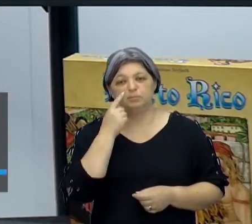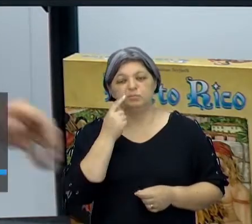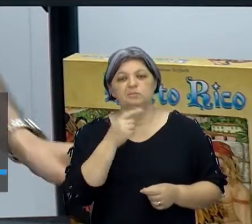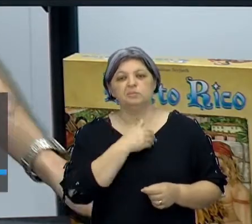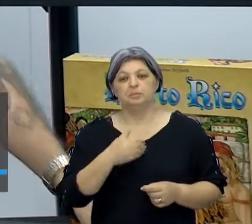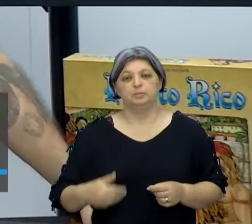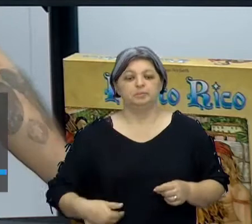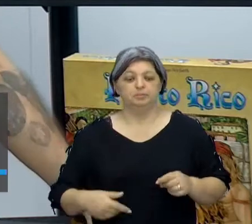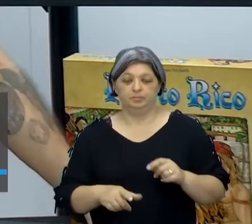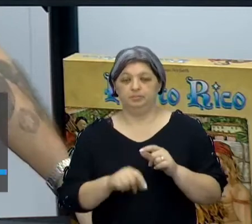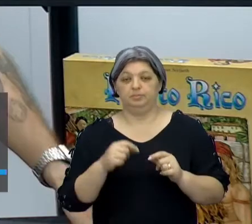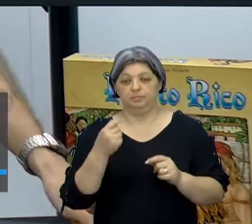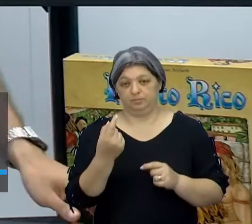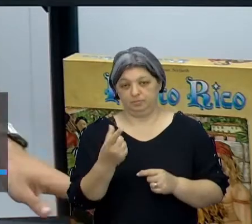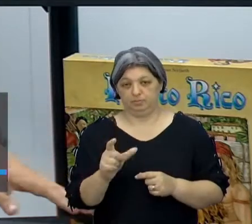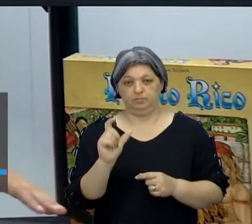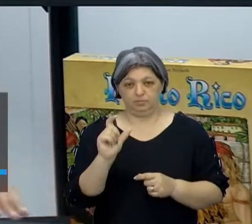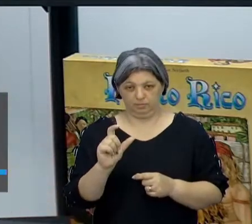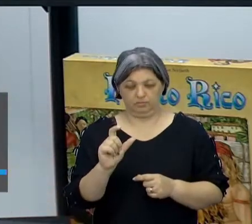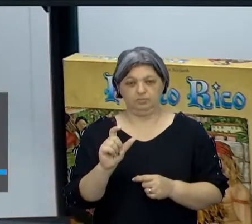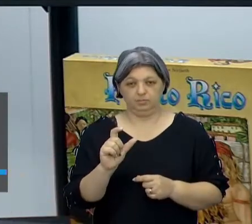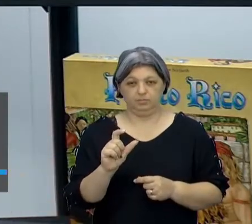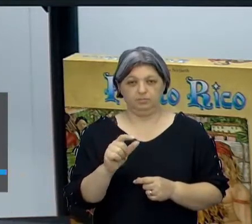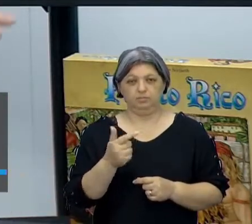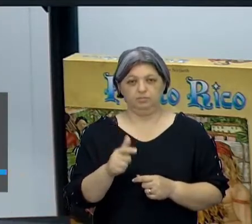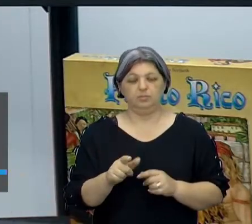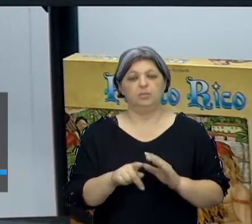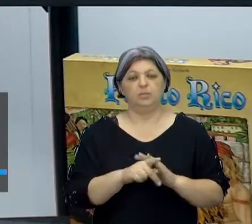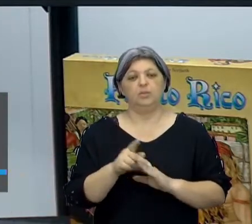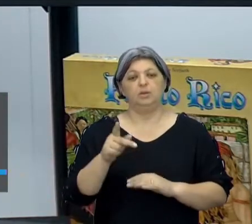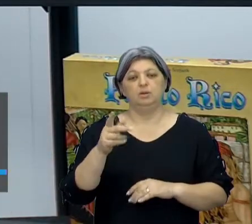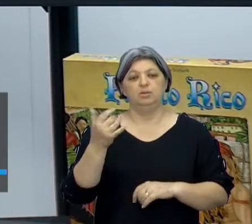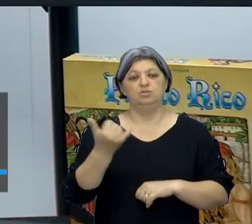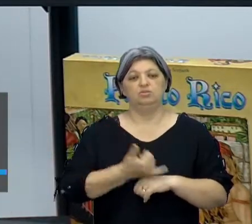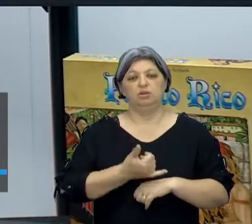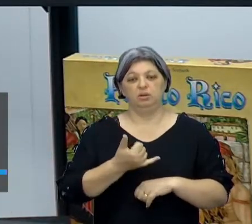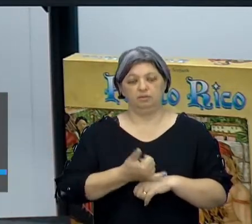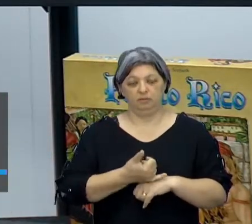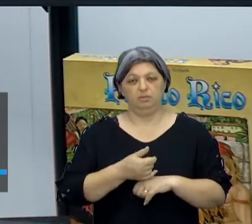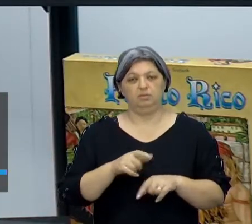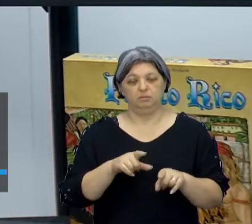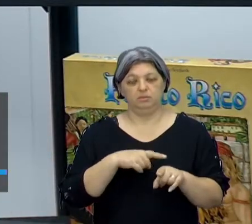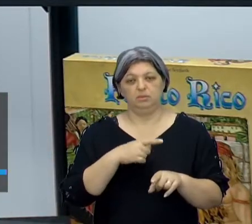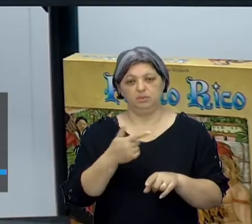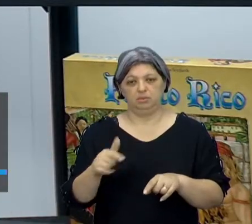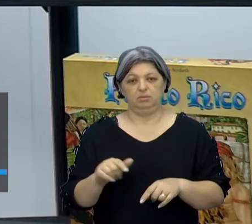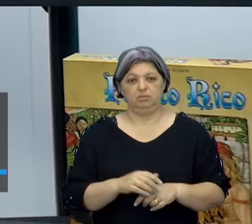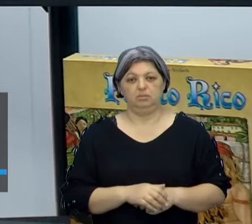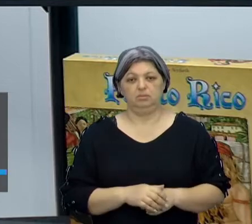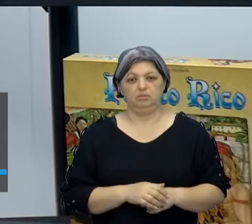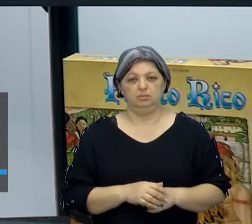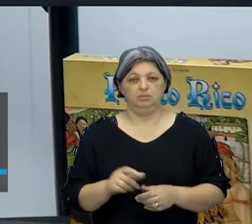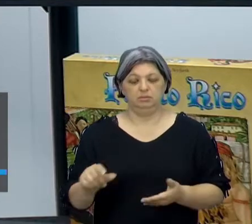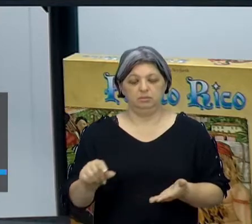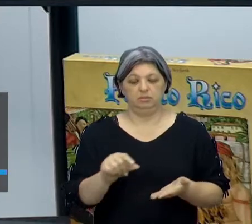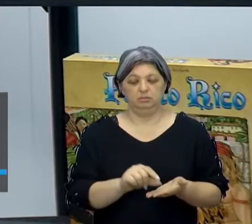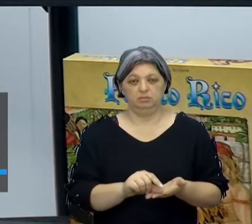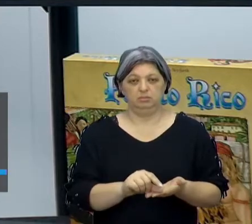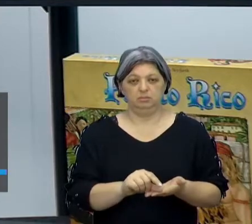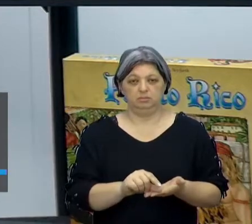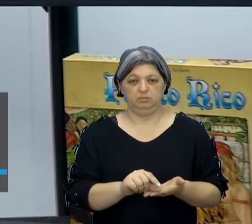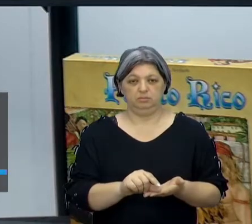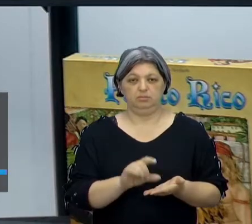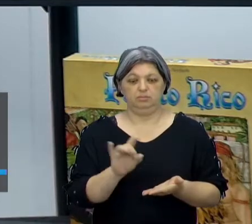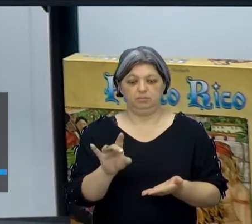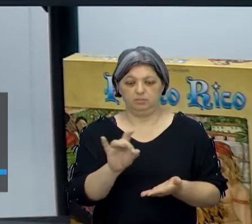escolhe uma cartela de função. A gente já falou do capitão, mas tem outras. E coloca próximo ao seu tabuleiro. Aí